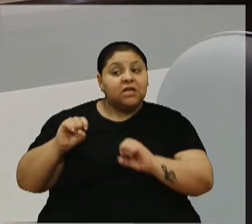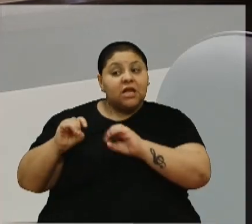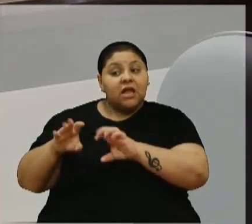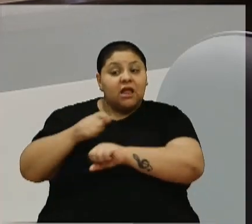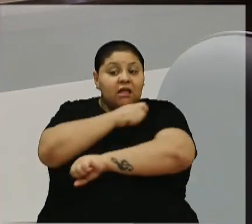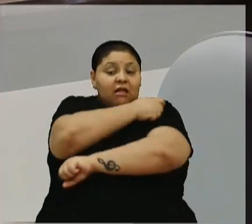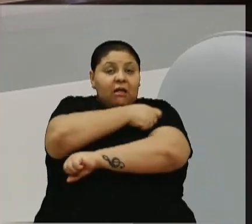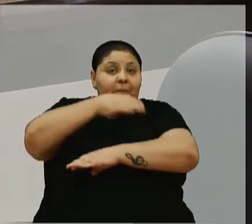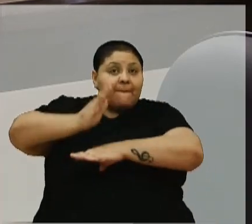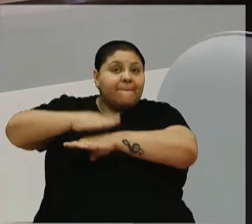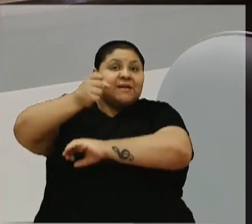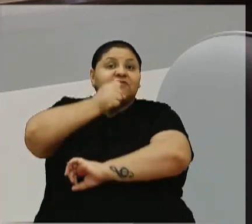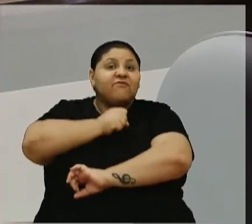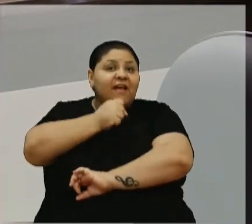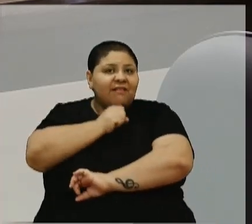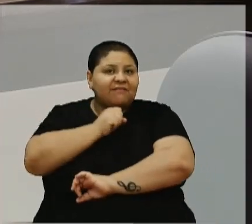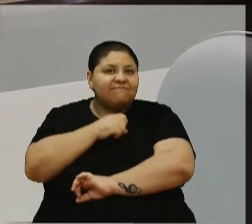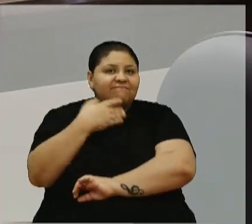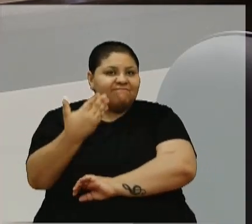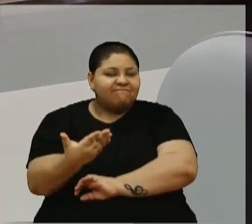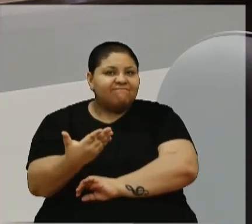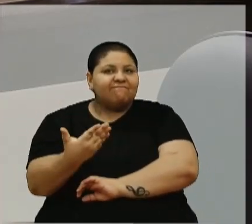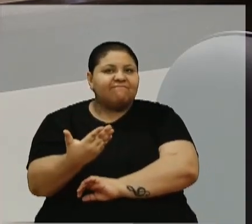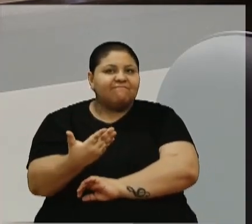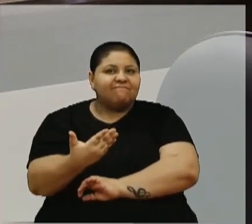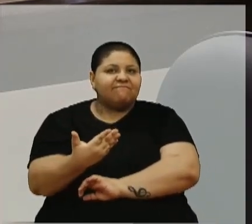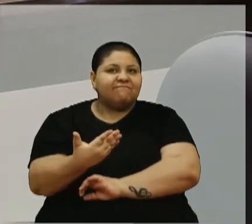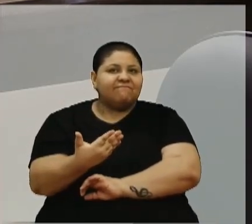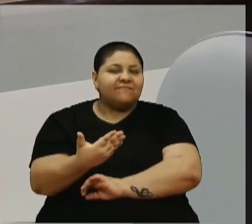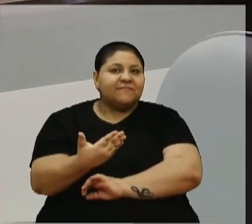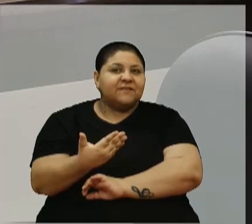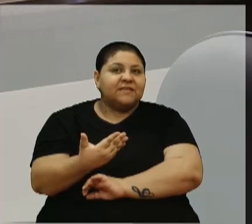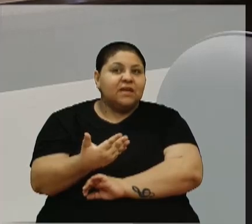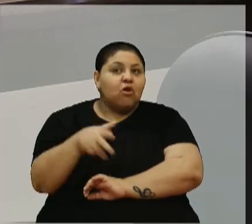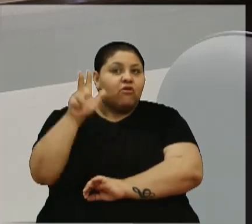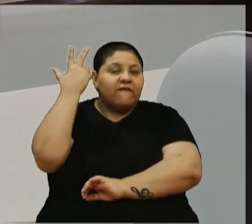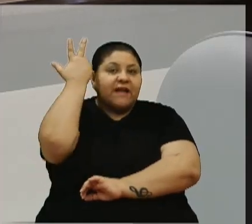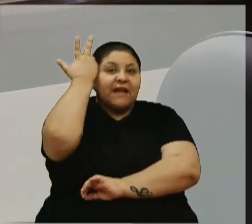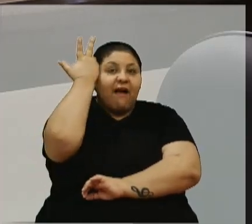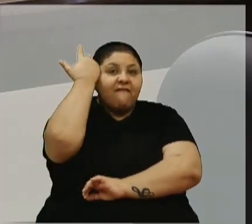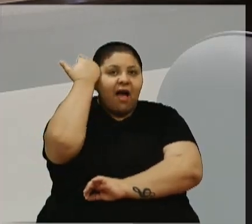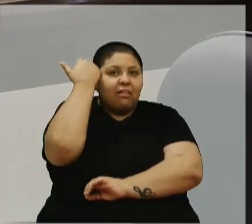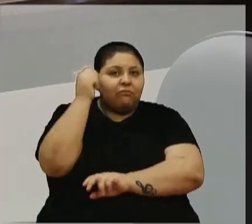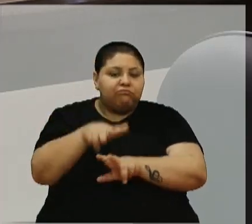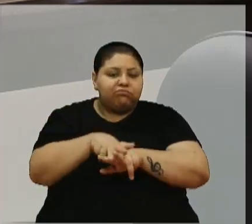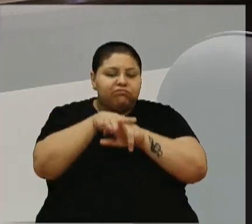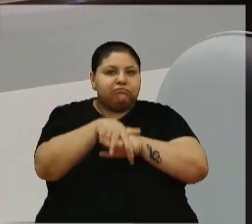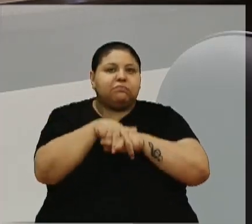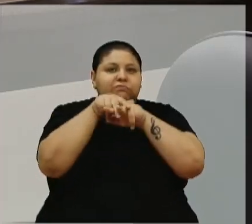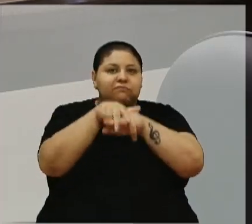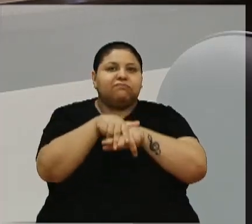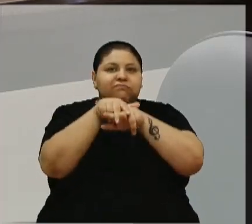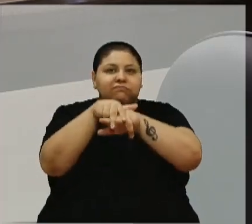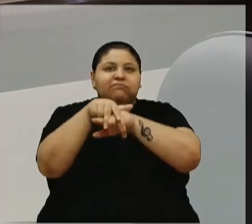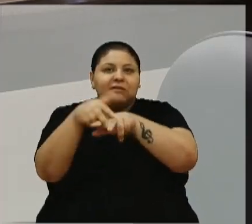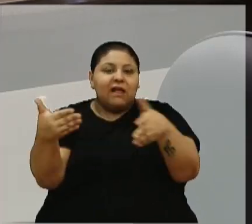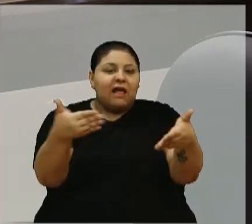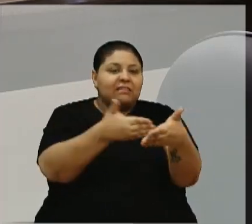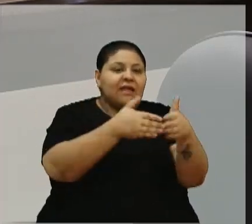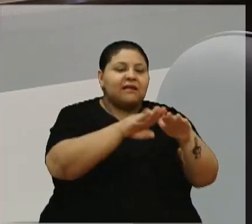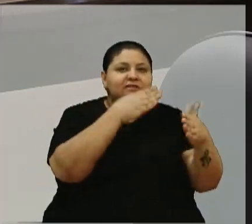alunos mais velhos que ela, vejam bem, ia lecionar de a cavalo. Então, essa dedicação que gerou muitos frutos